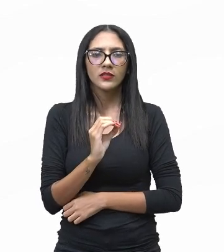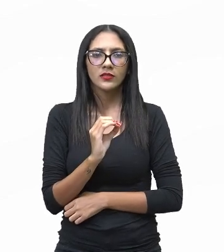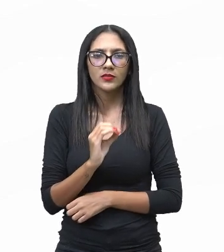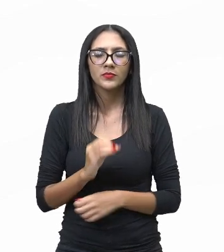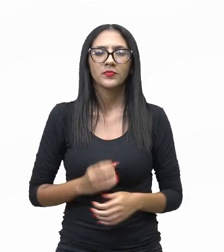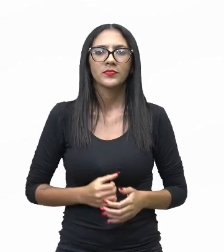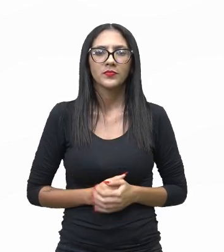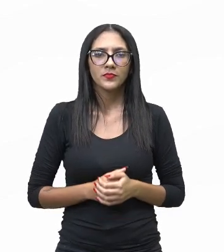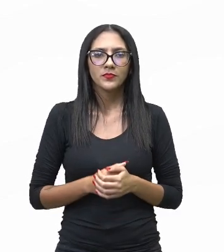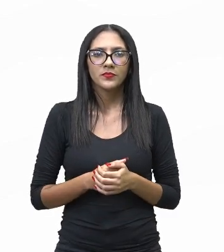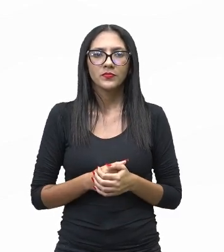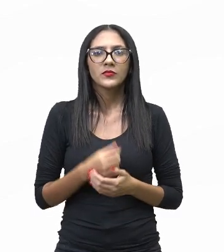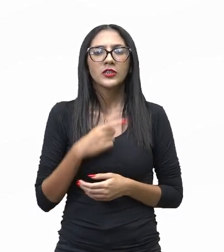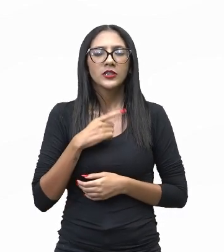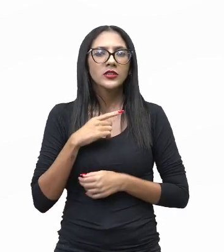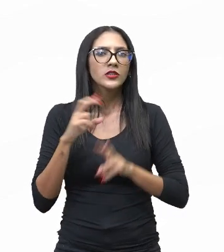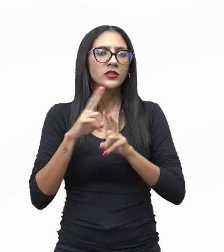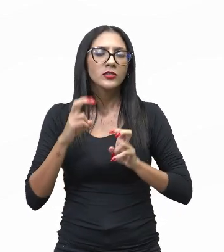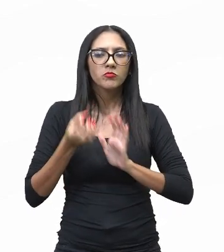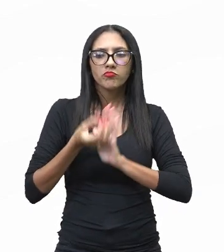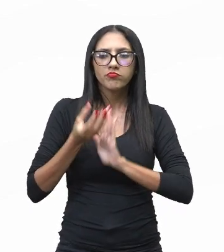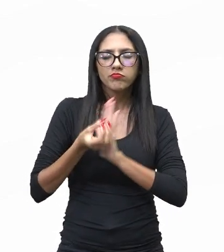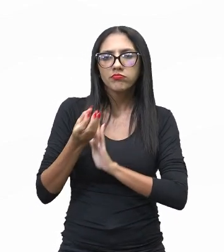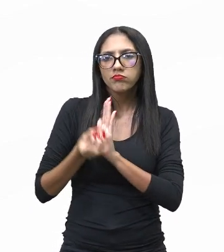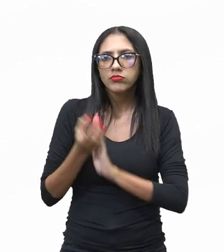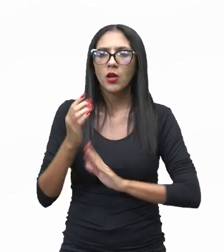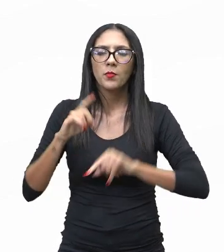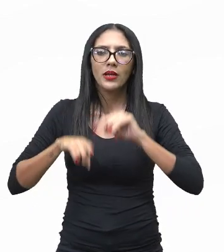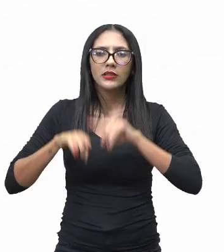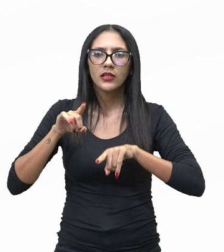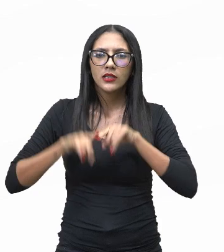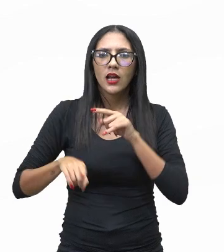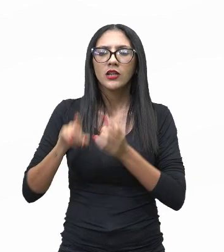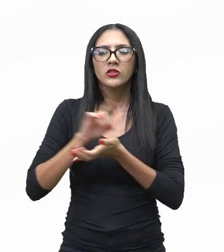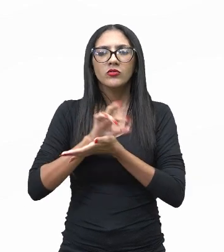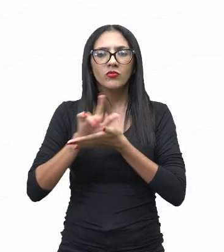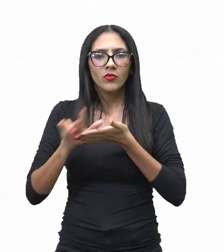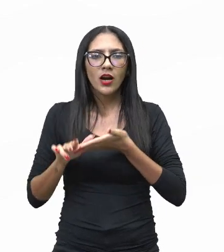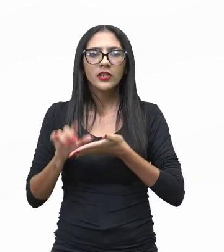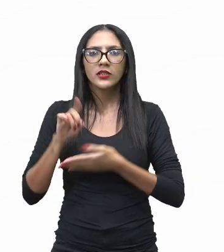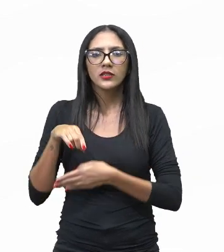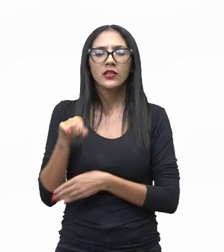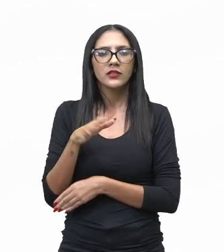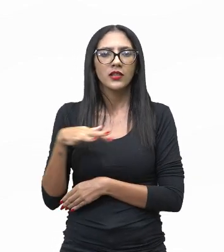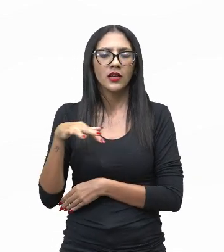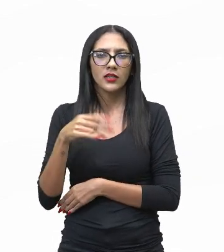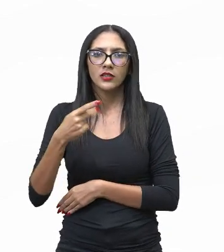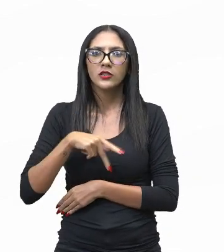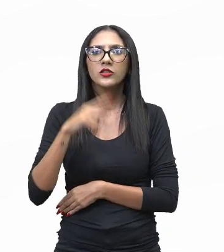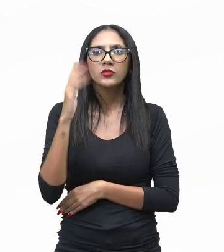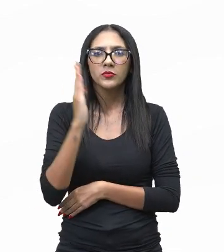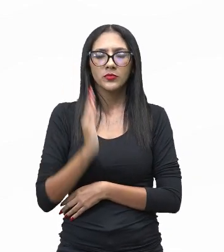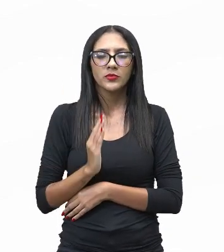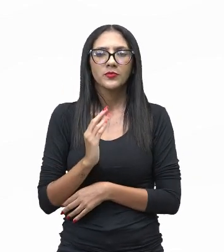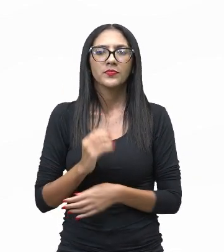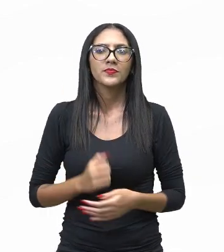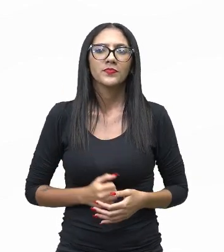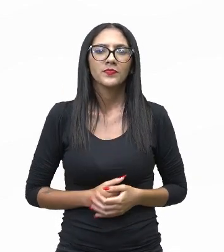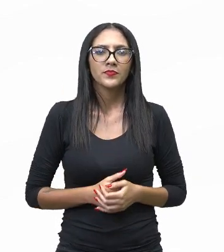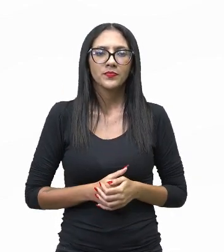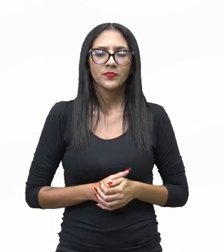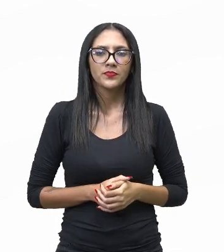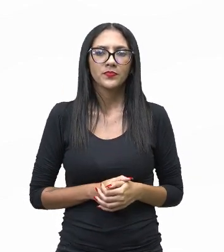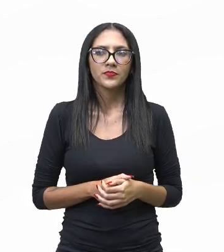a questão da produção agroindustrial nessa área do território brasileiro, né? A gente tem então, vamos